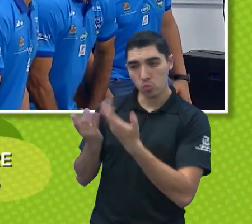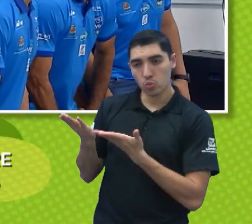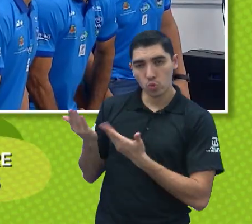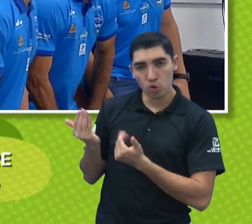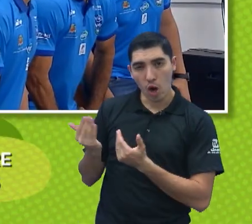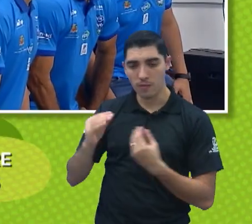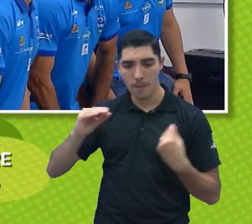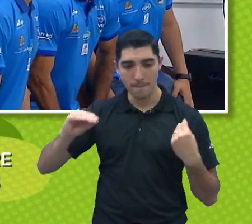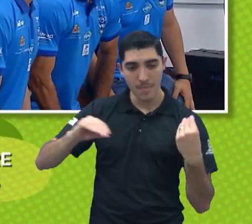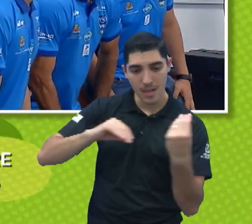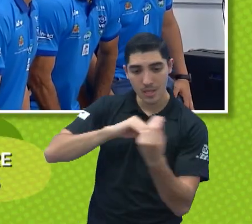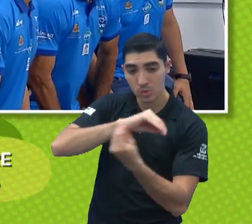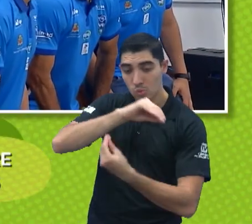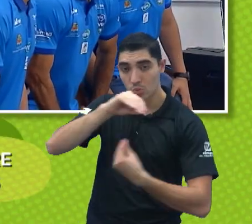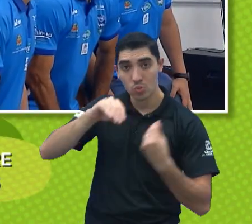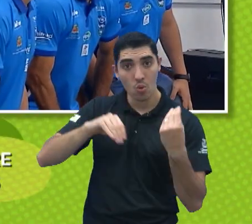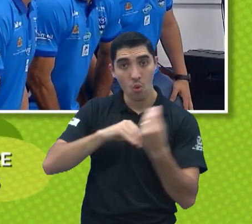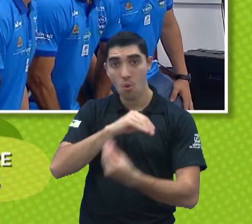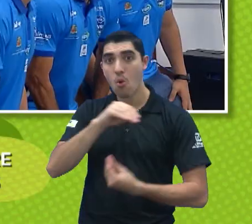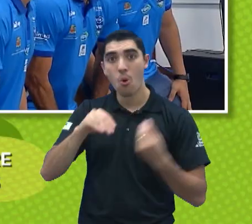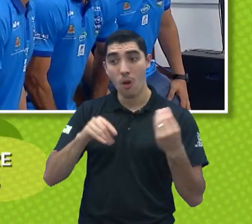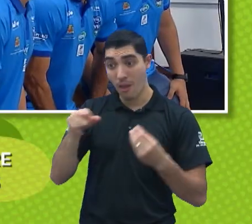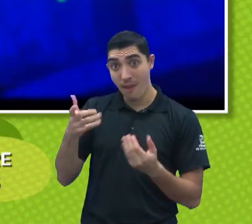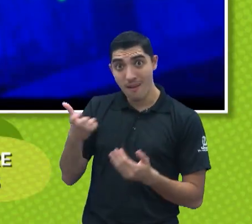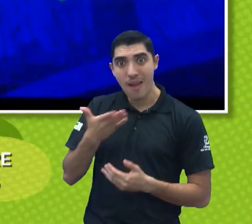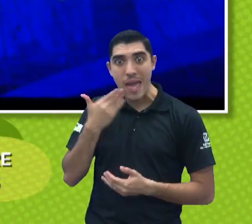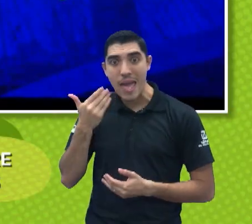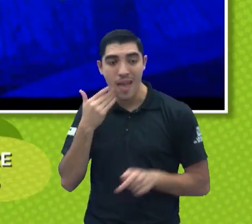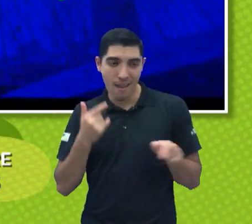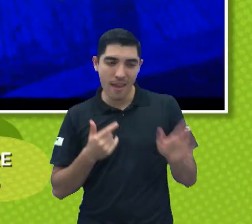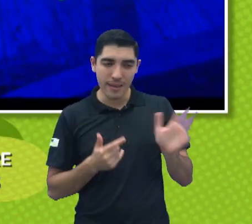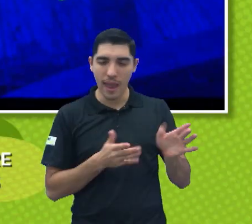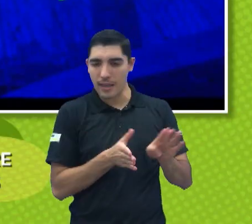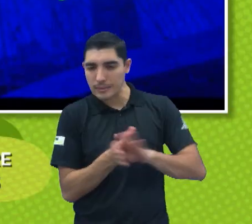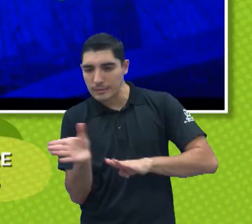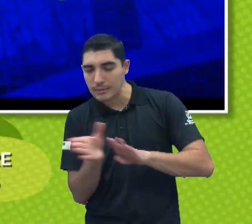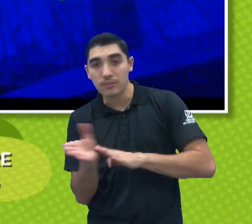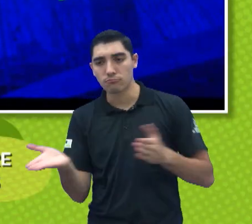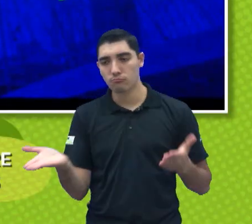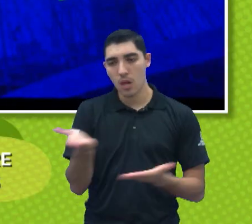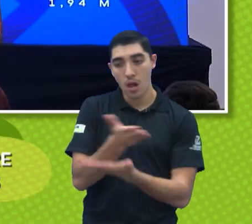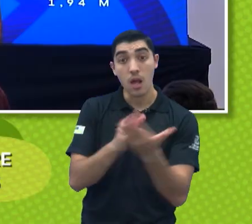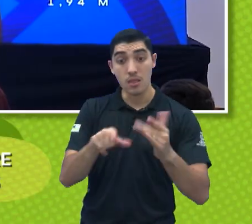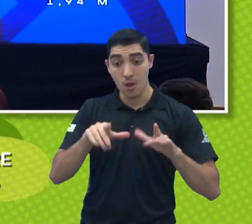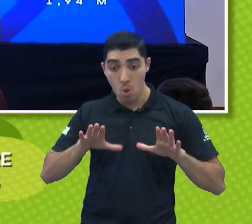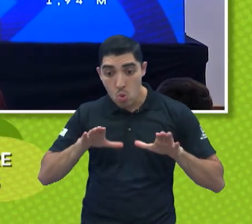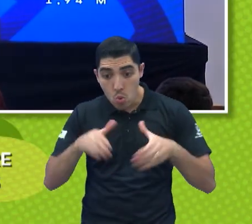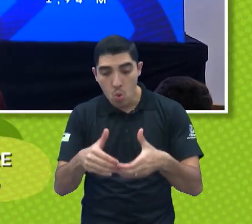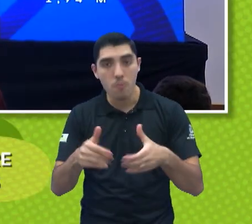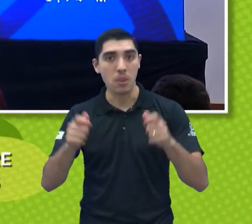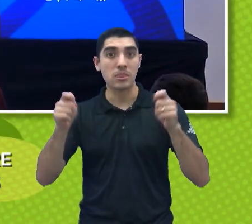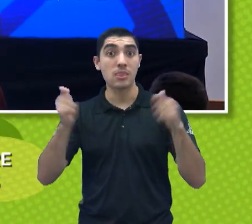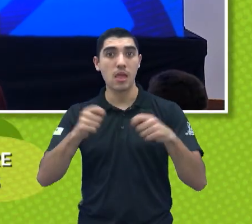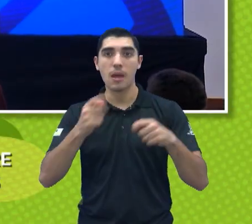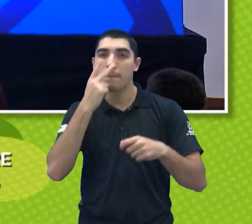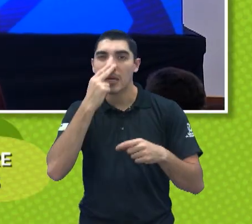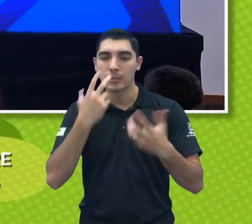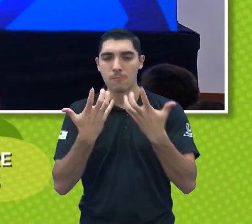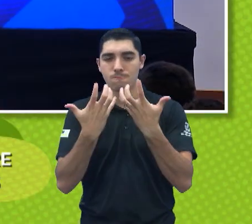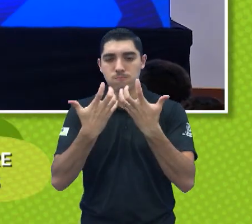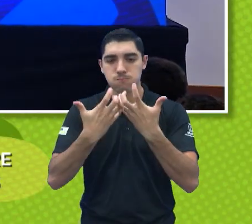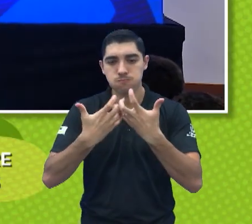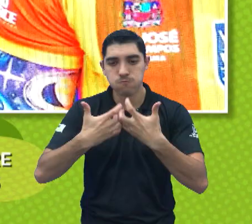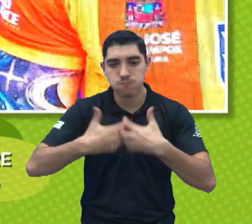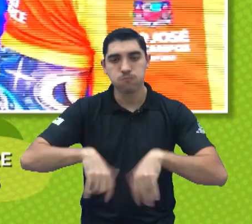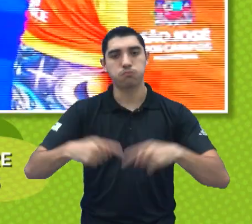têm muita sede de aprendizado, a tendência é que o grupo consiga andar junto. E é isso que a gente tem visto nos